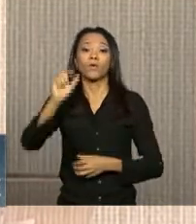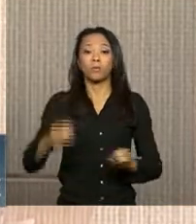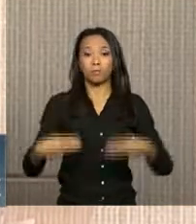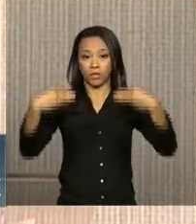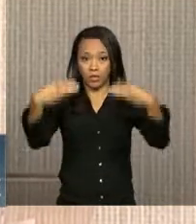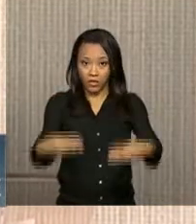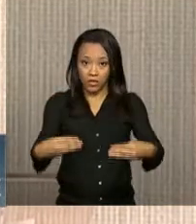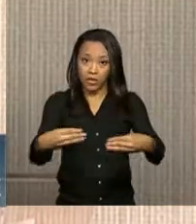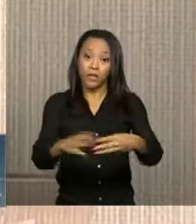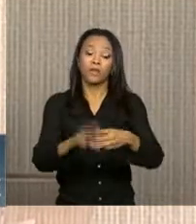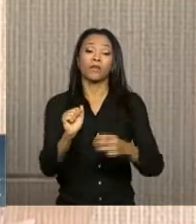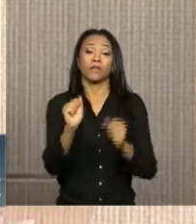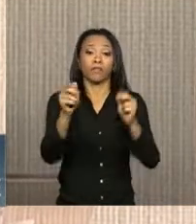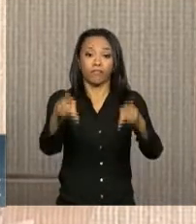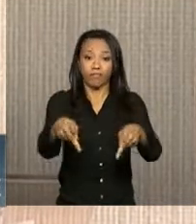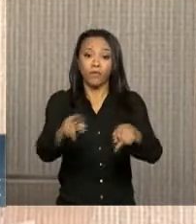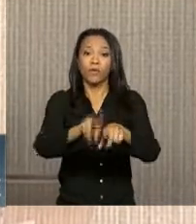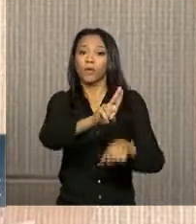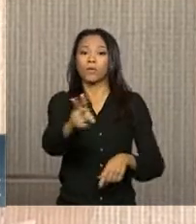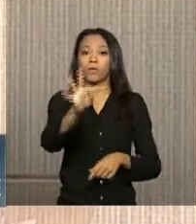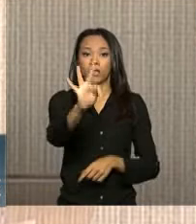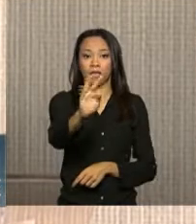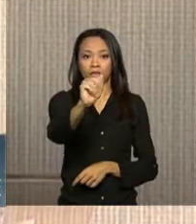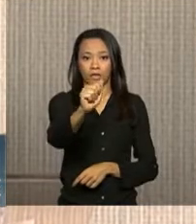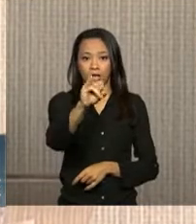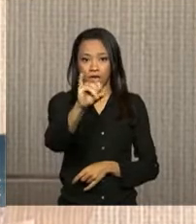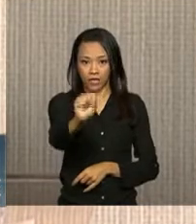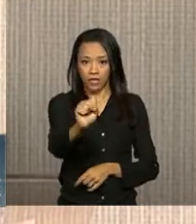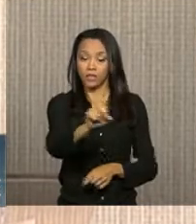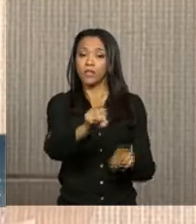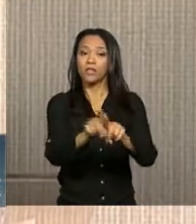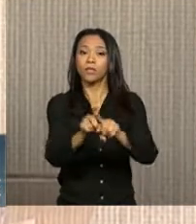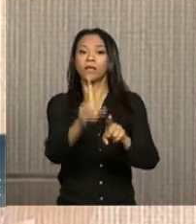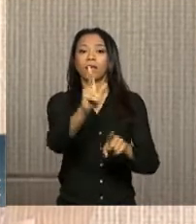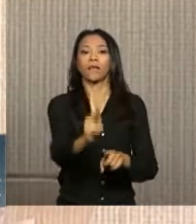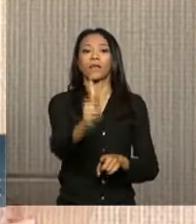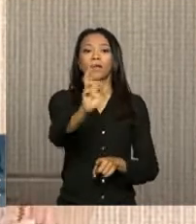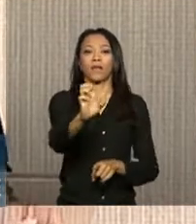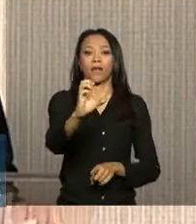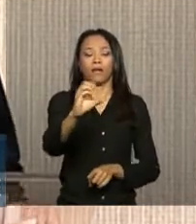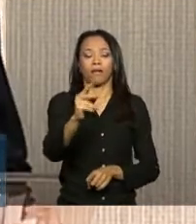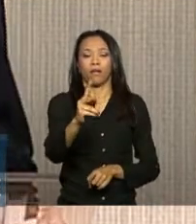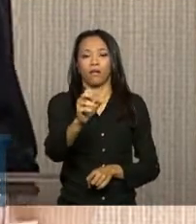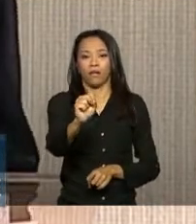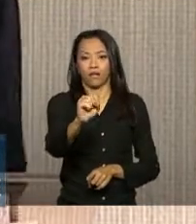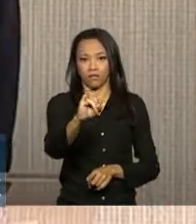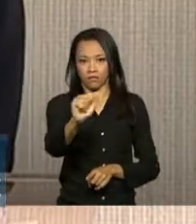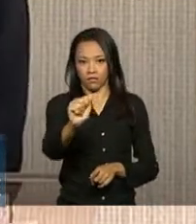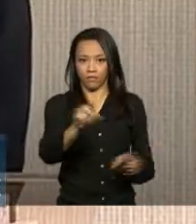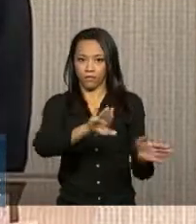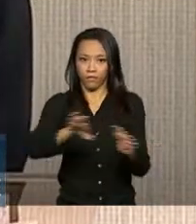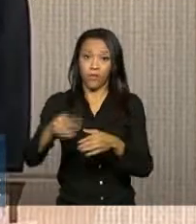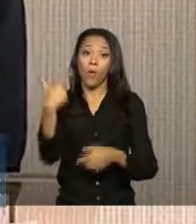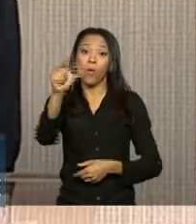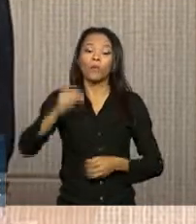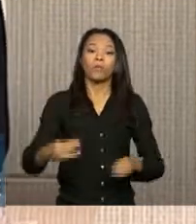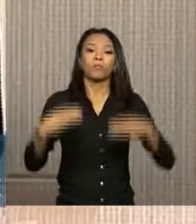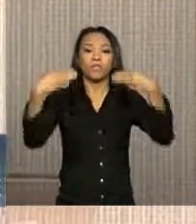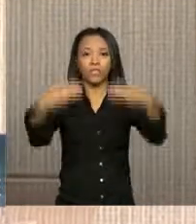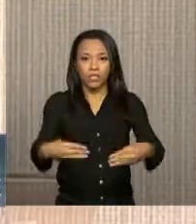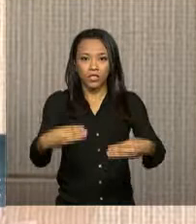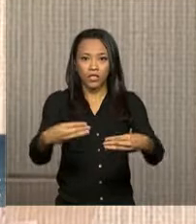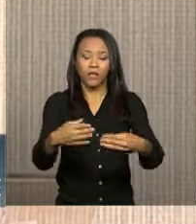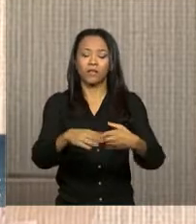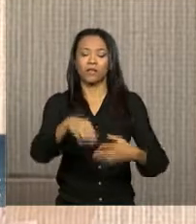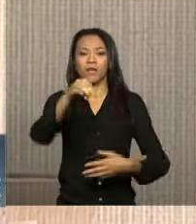social taís leite flores quese miriam santos de araújo ministério do desenvolvimento social